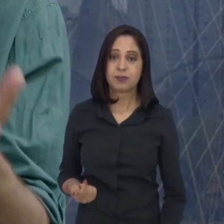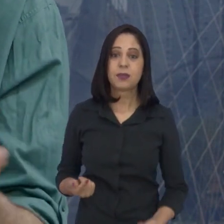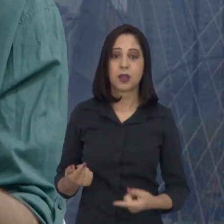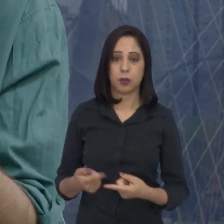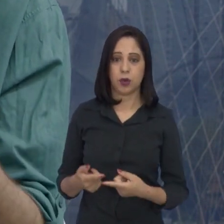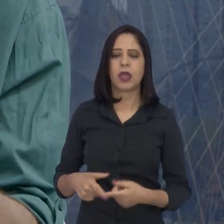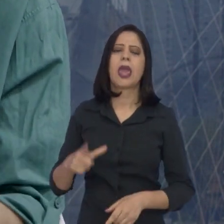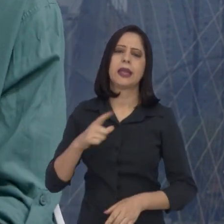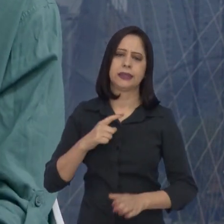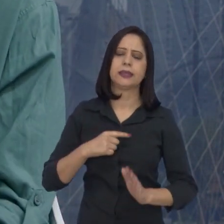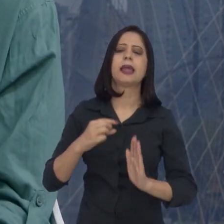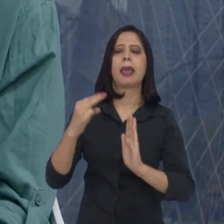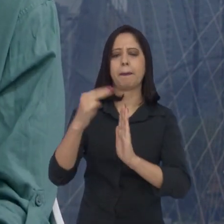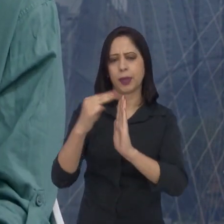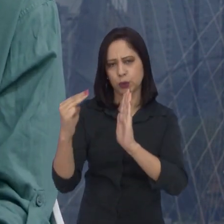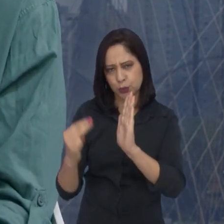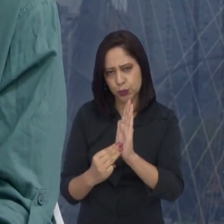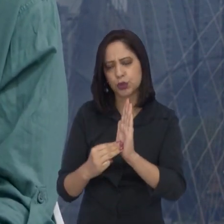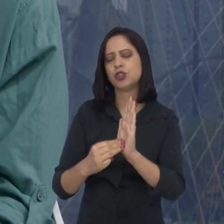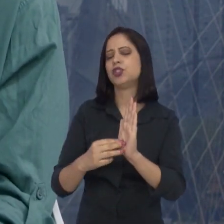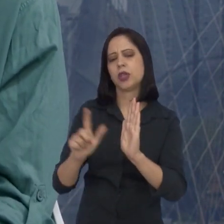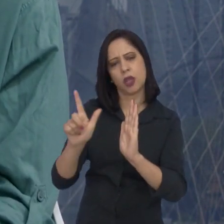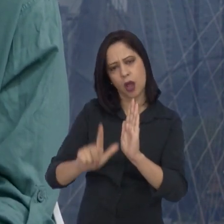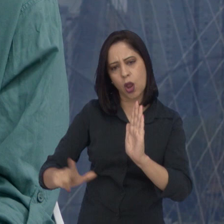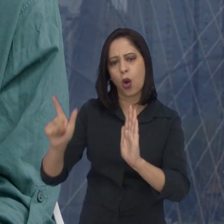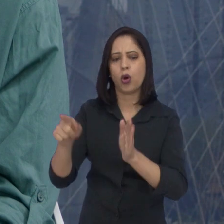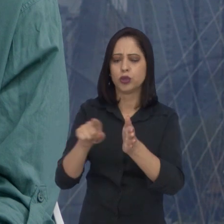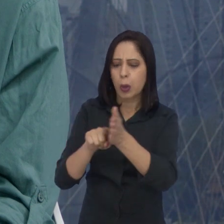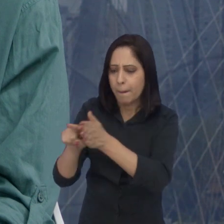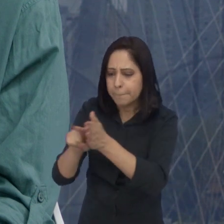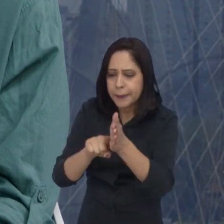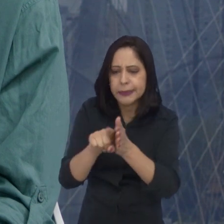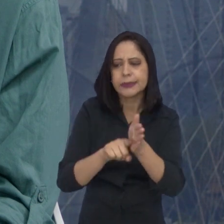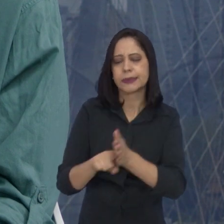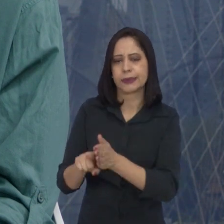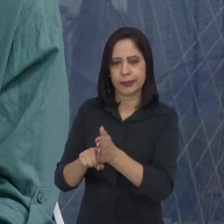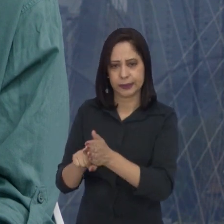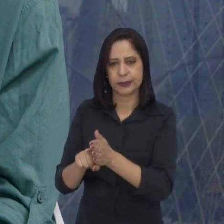tem metodologia, etc. Mas assim,